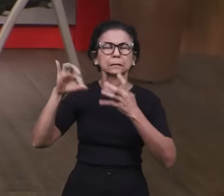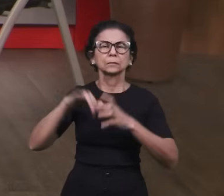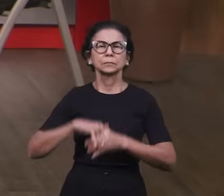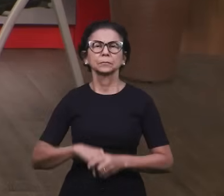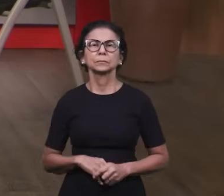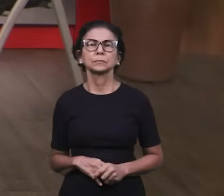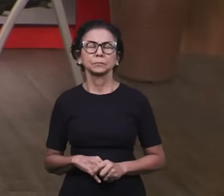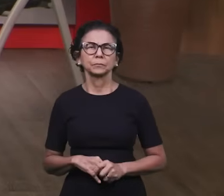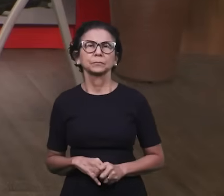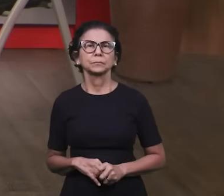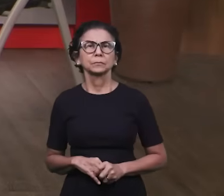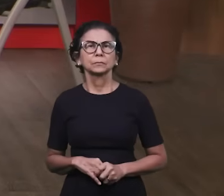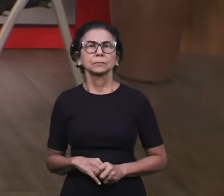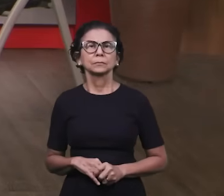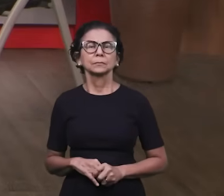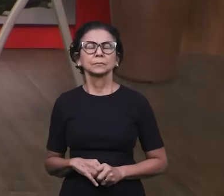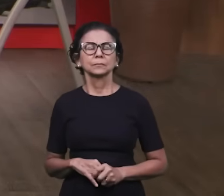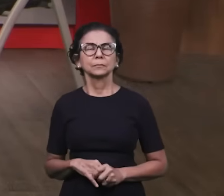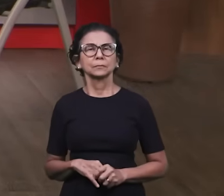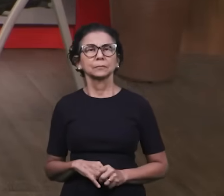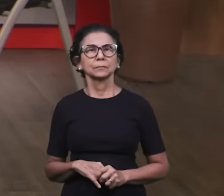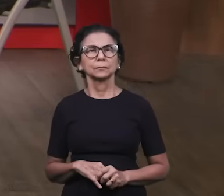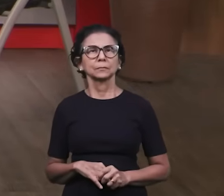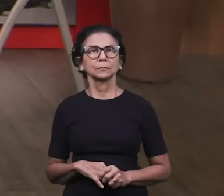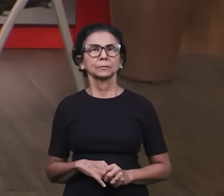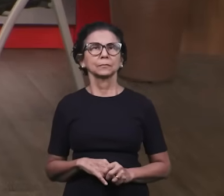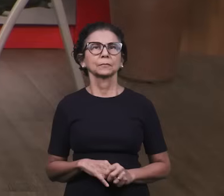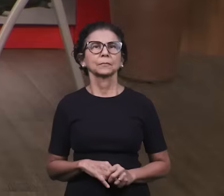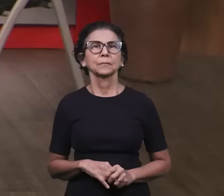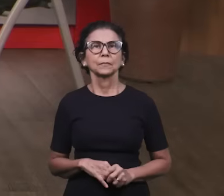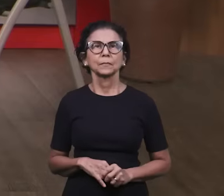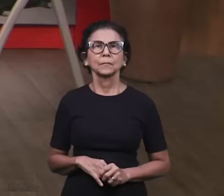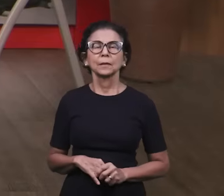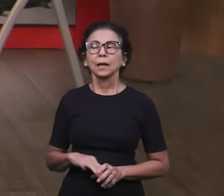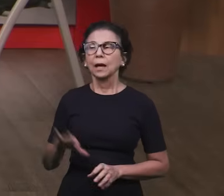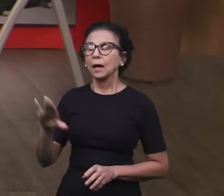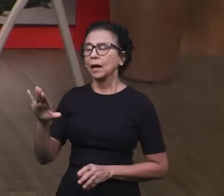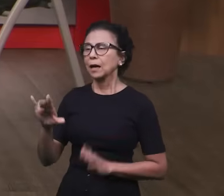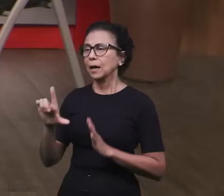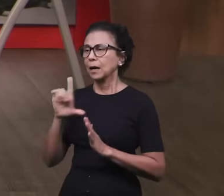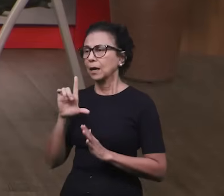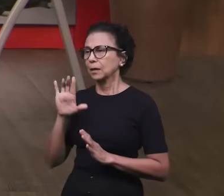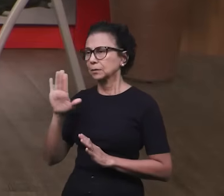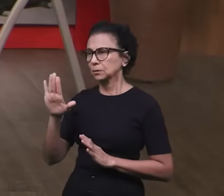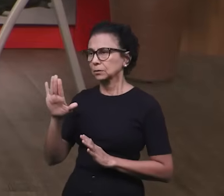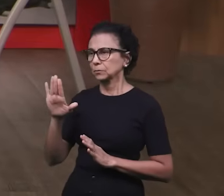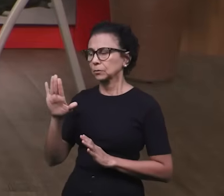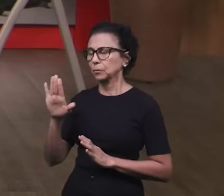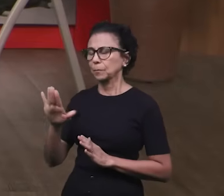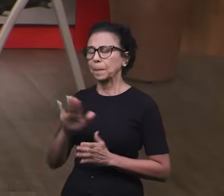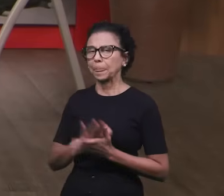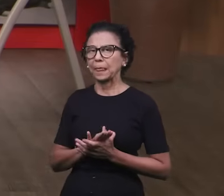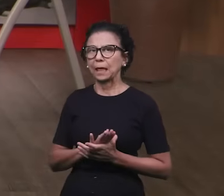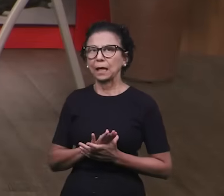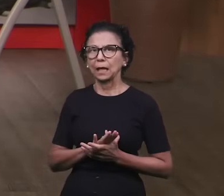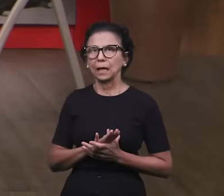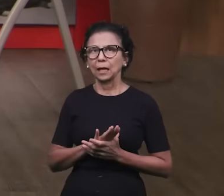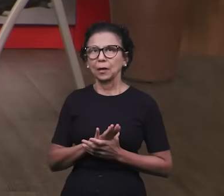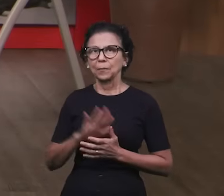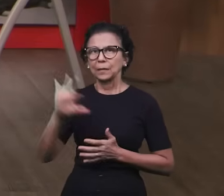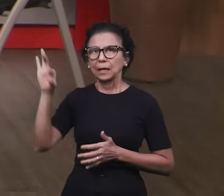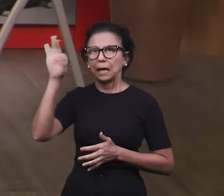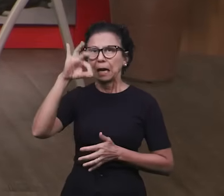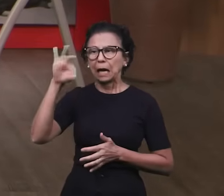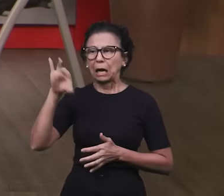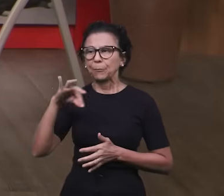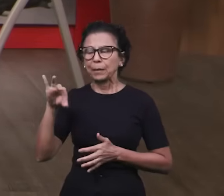serviço dela é faxina. Faxina, isso aí. Tá certo. No DNA dela tá escrito trabalho. Trabalho, tá certo. Né?